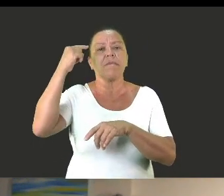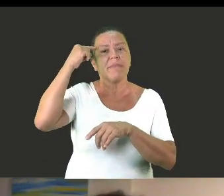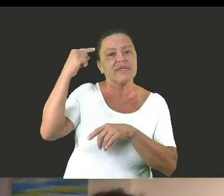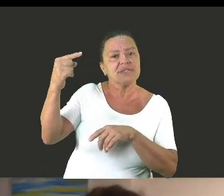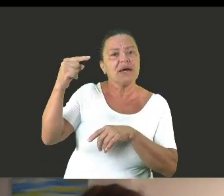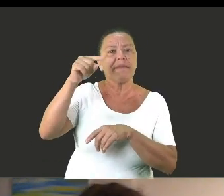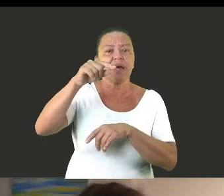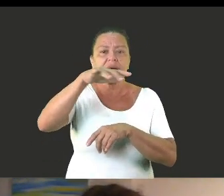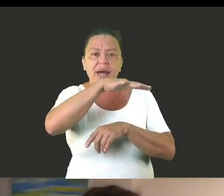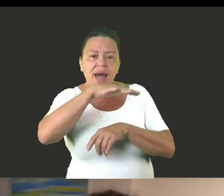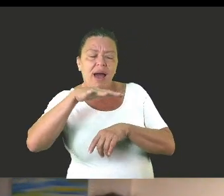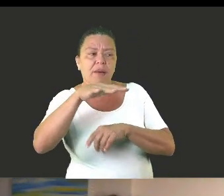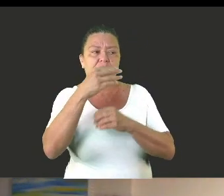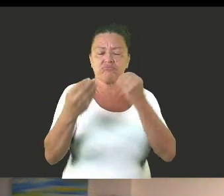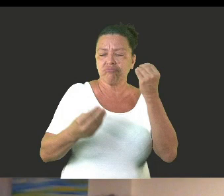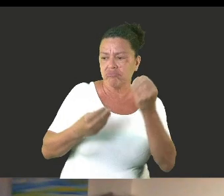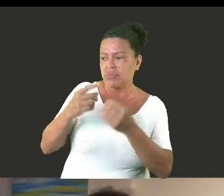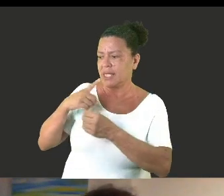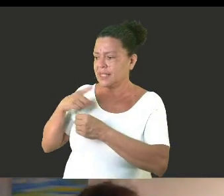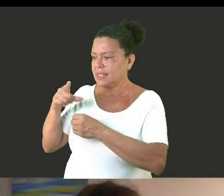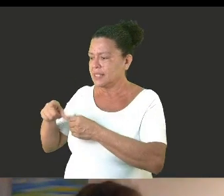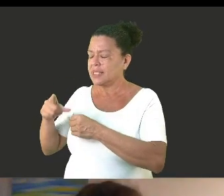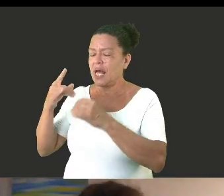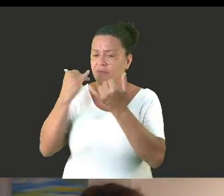no campo que